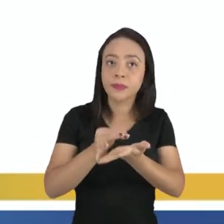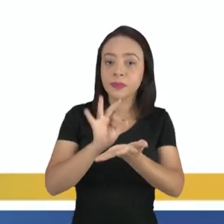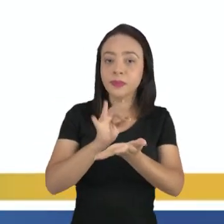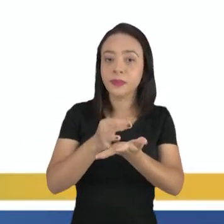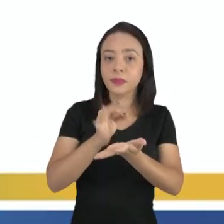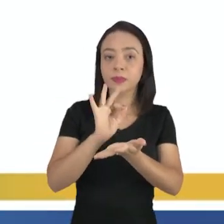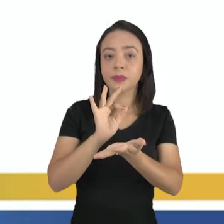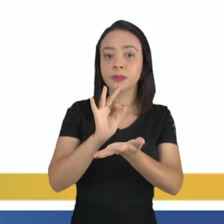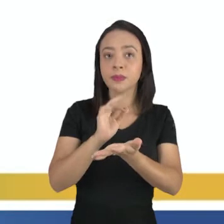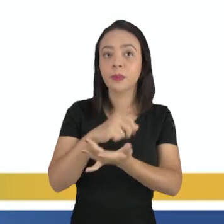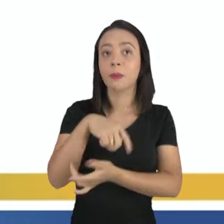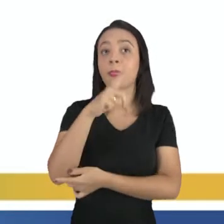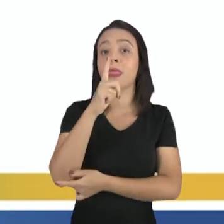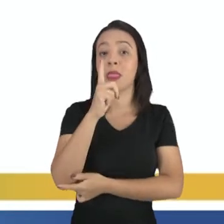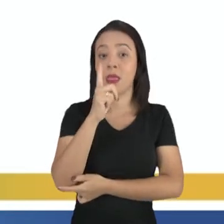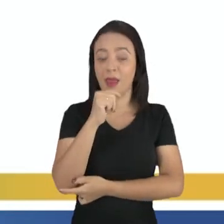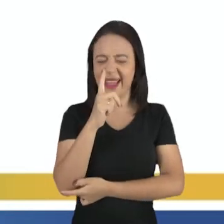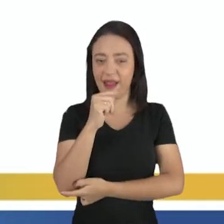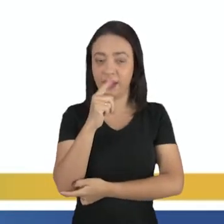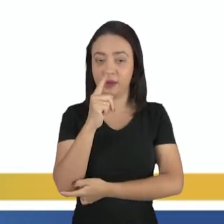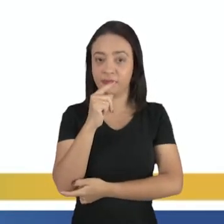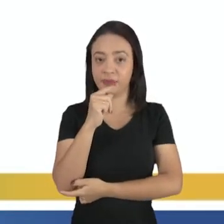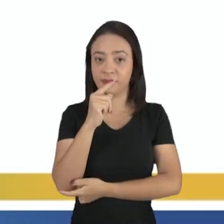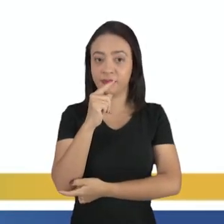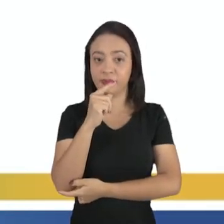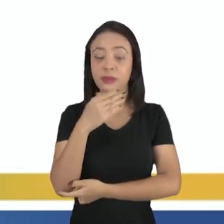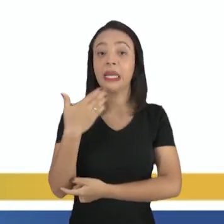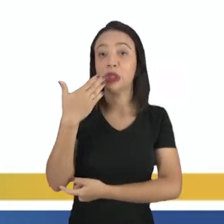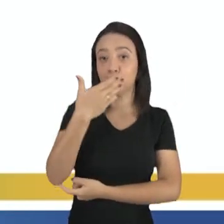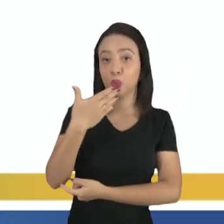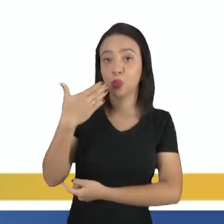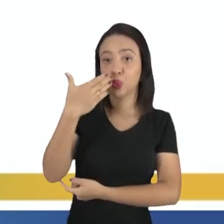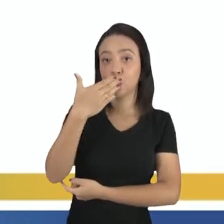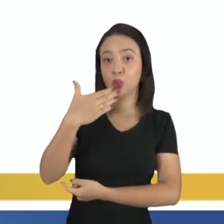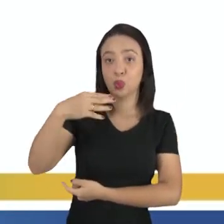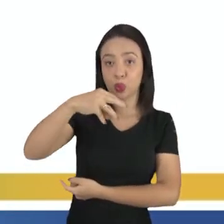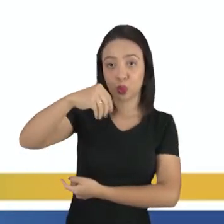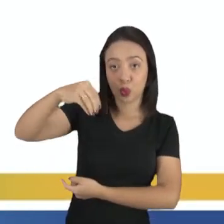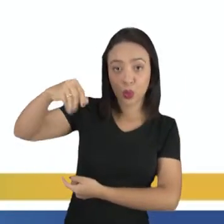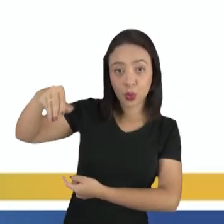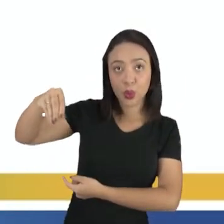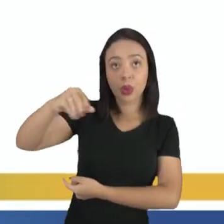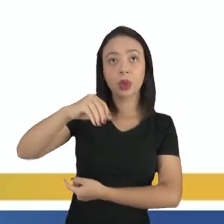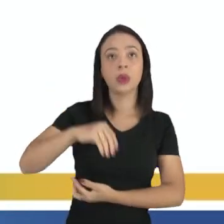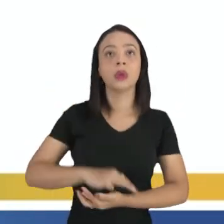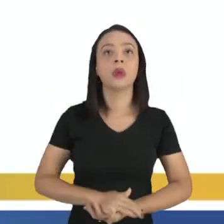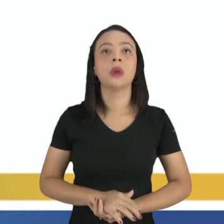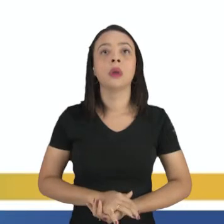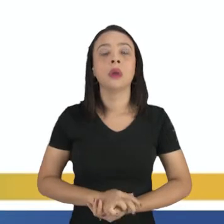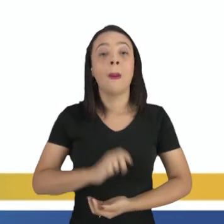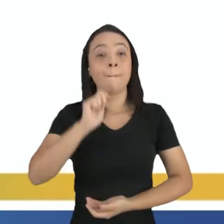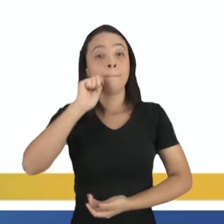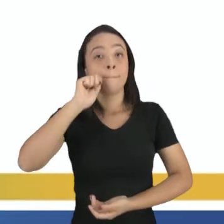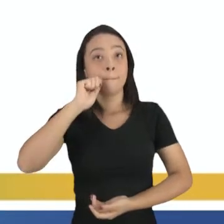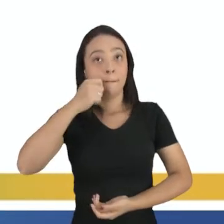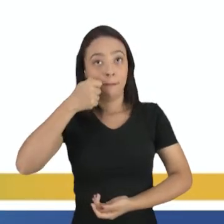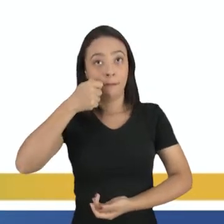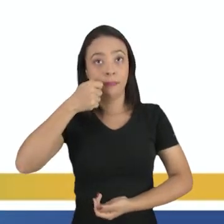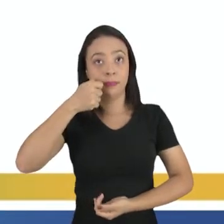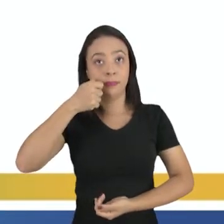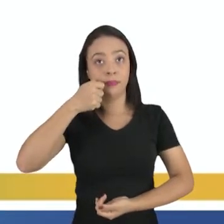coffee, café, water, água, sugar, açúcar,